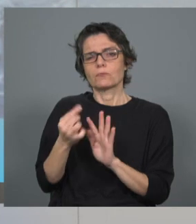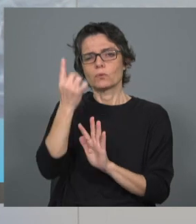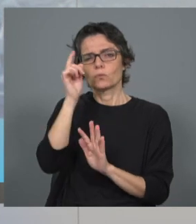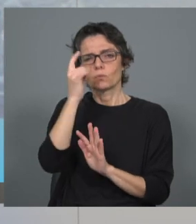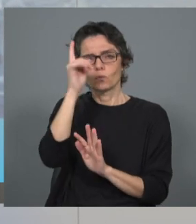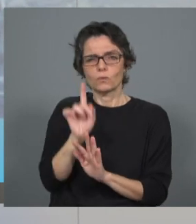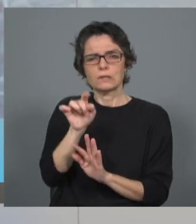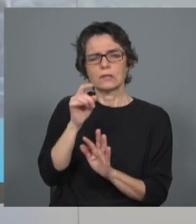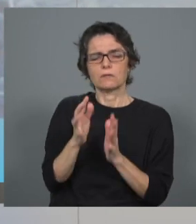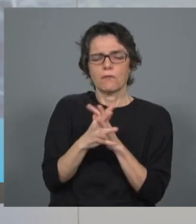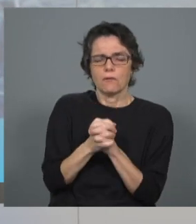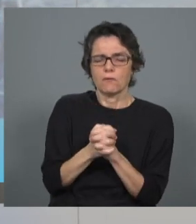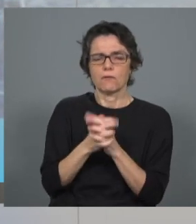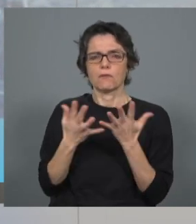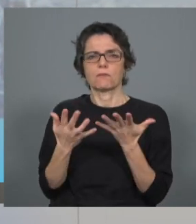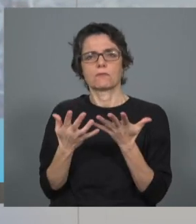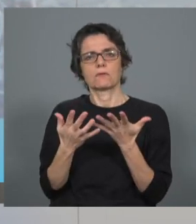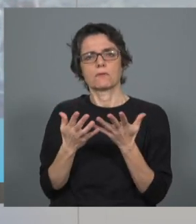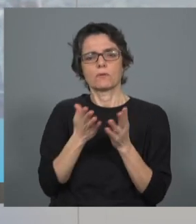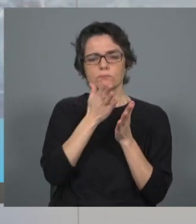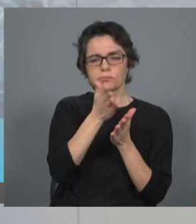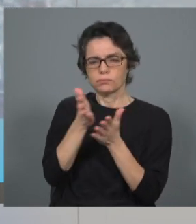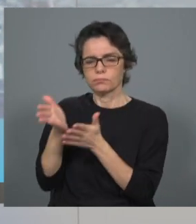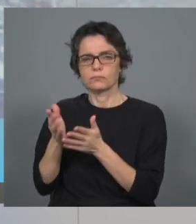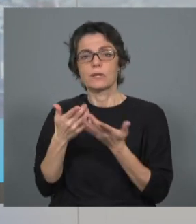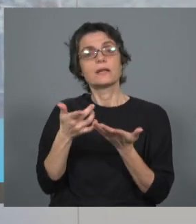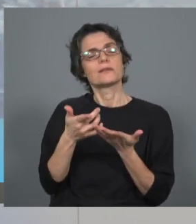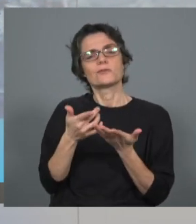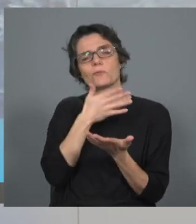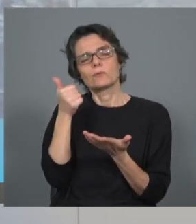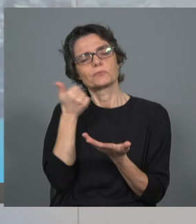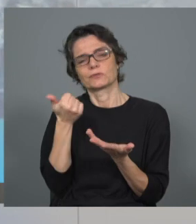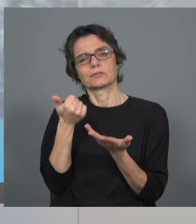E como o António dizia, de facto, a beleza de vermos que a Igreja